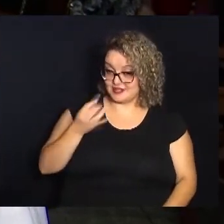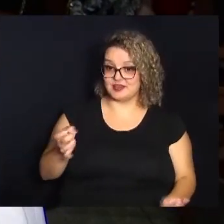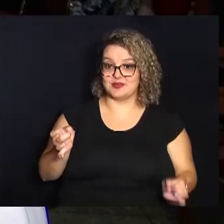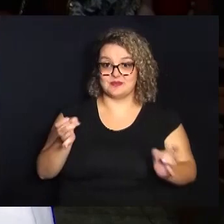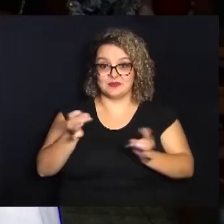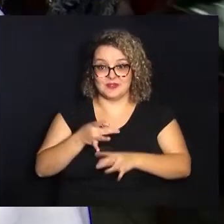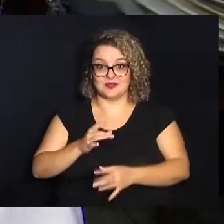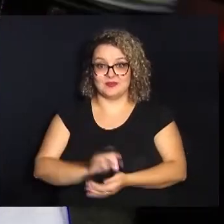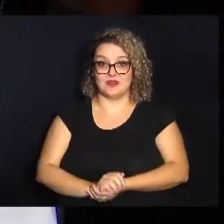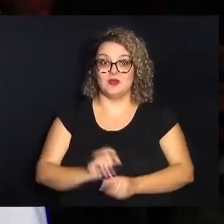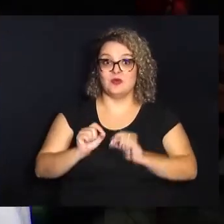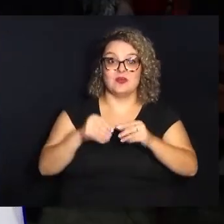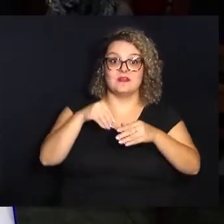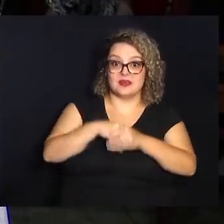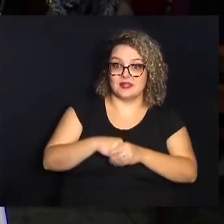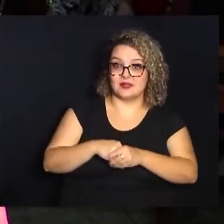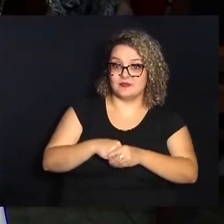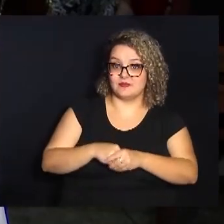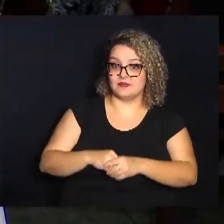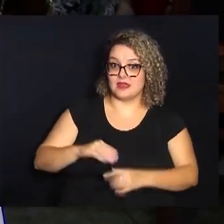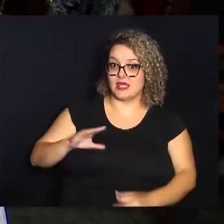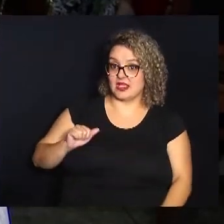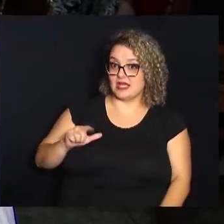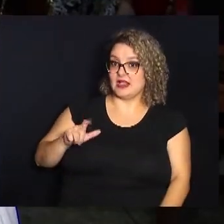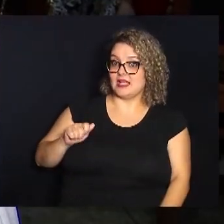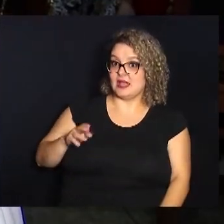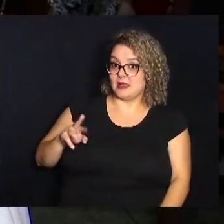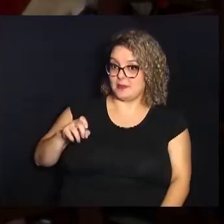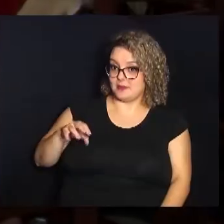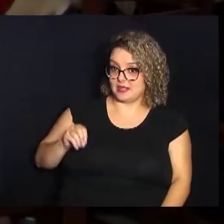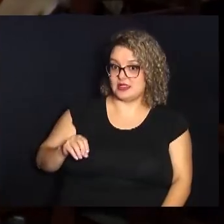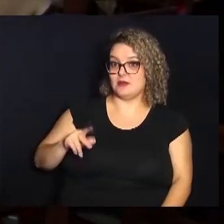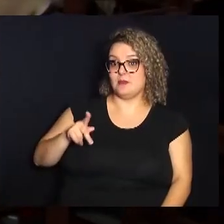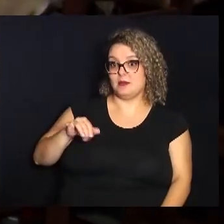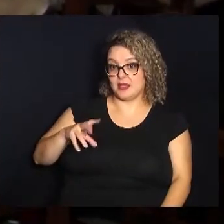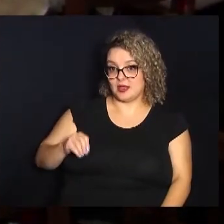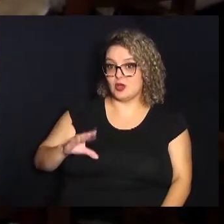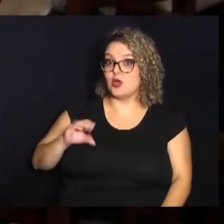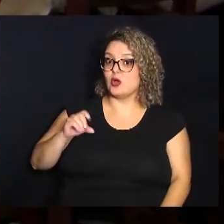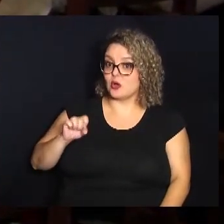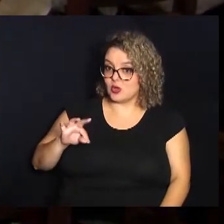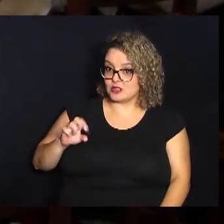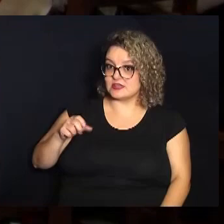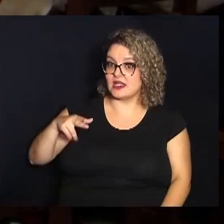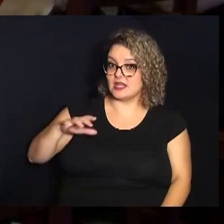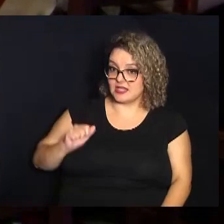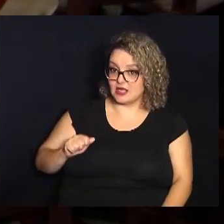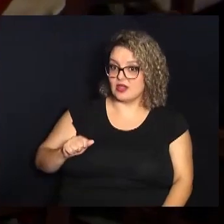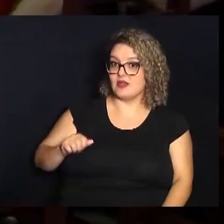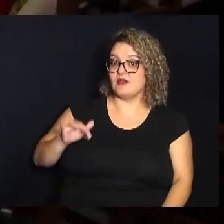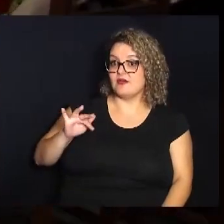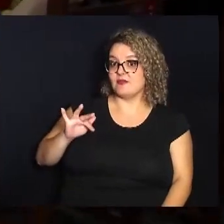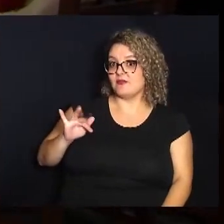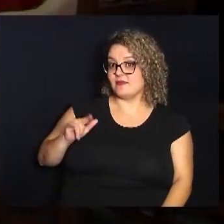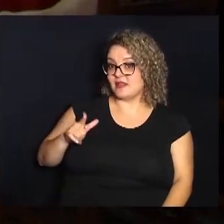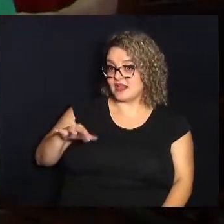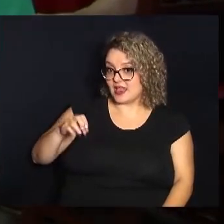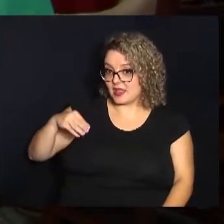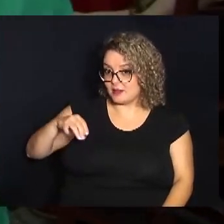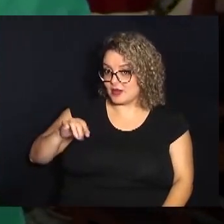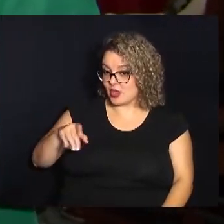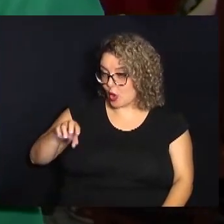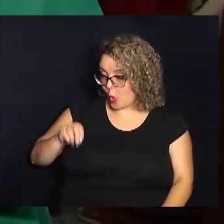e vinho tinto. Escarola, manjericão fresco e parmesão. E olha, gente, agora chegou a minha vez de experimentar